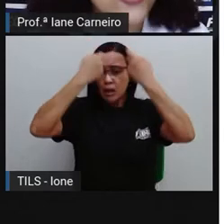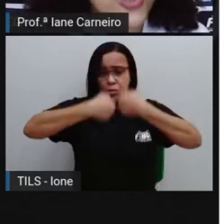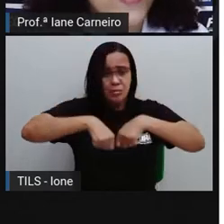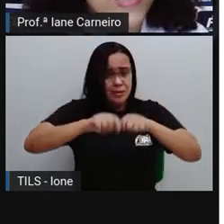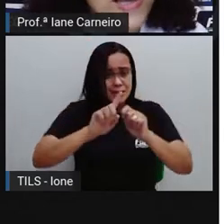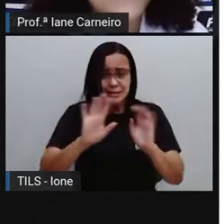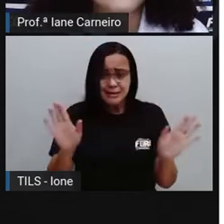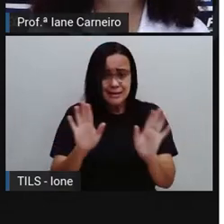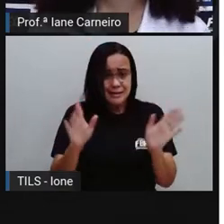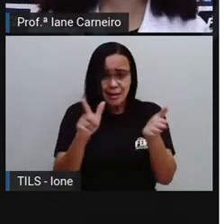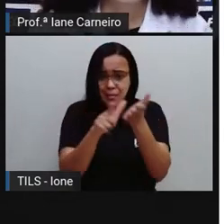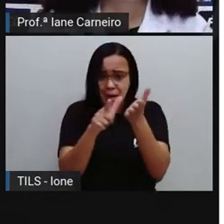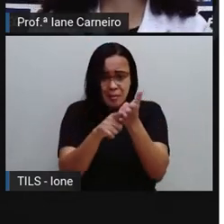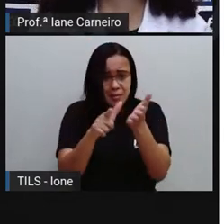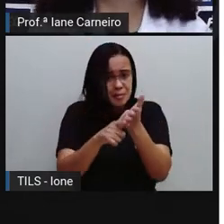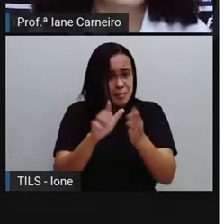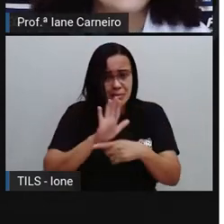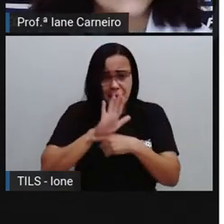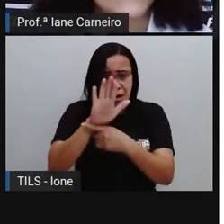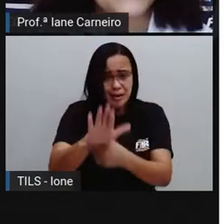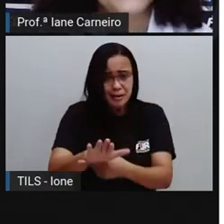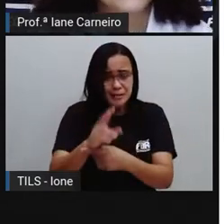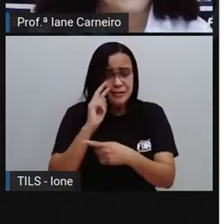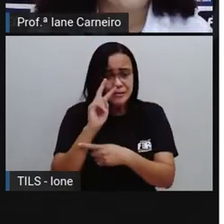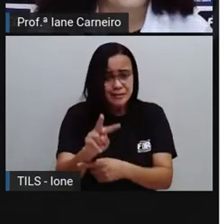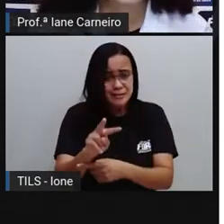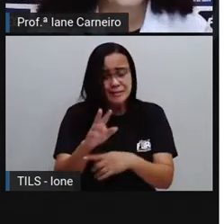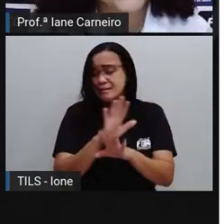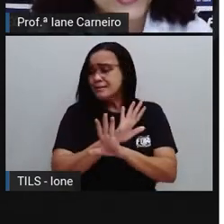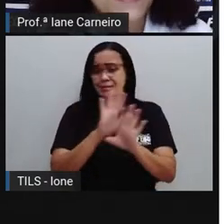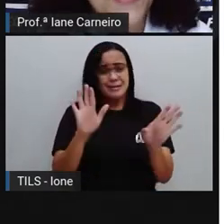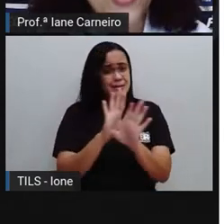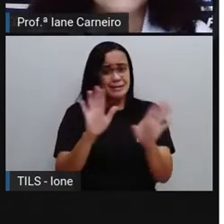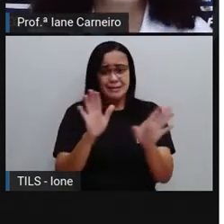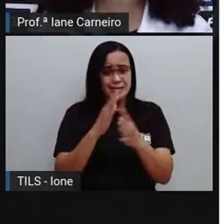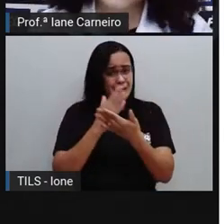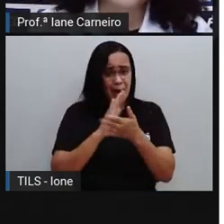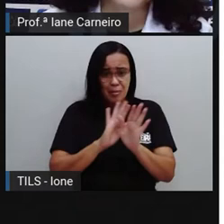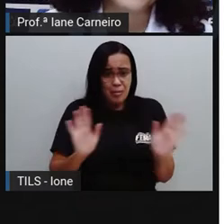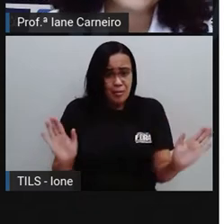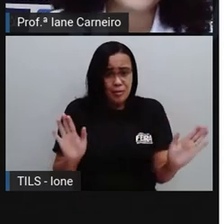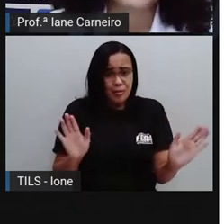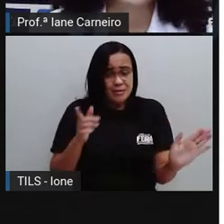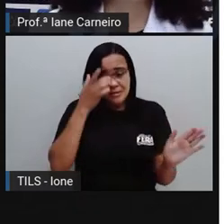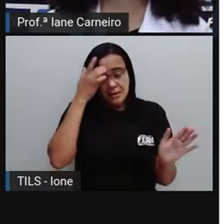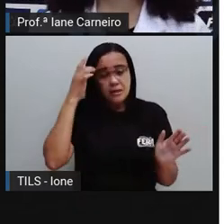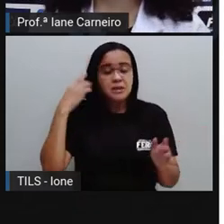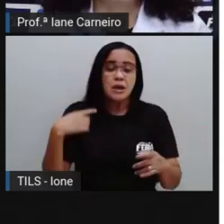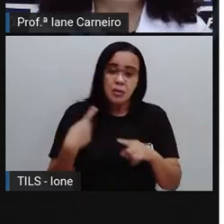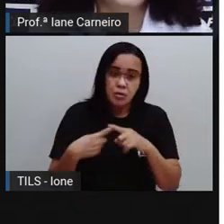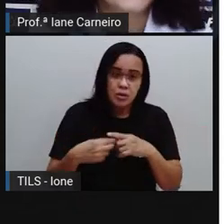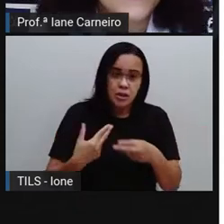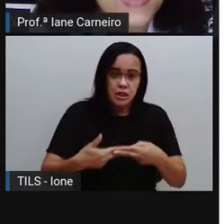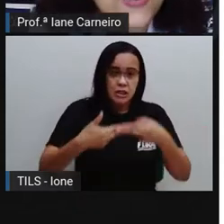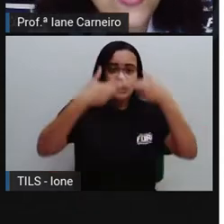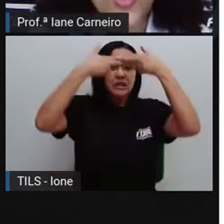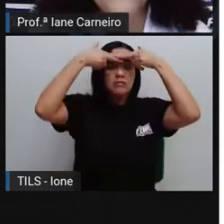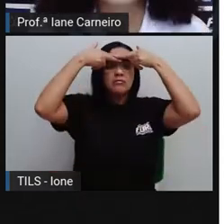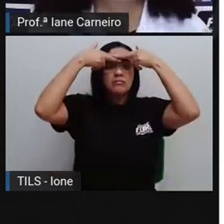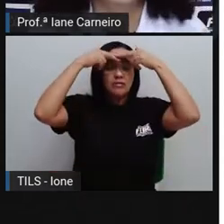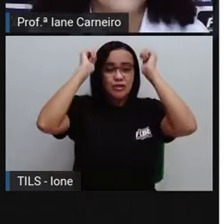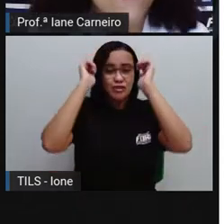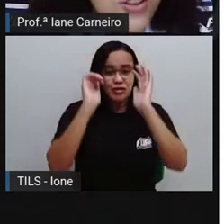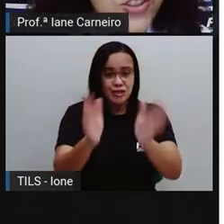mais difícil né Então é O que é essa dica da prova serve para isso para vocês irem aprendendo